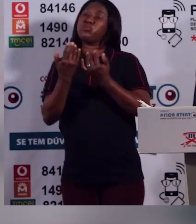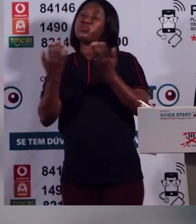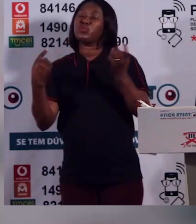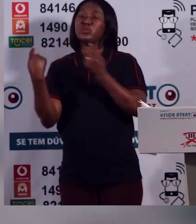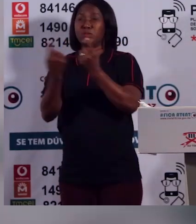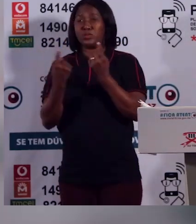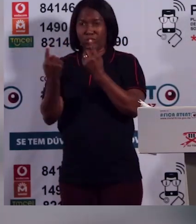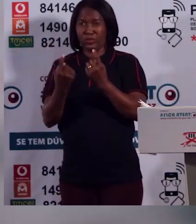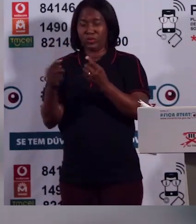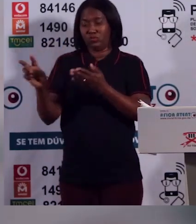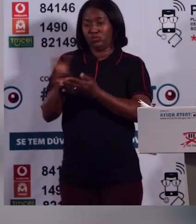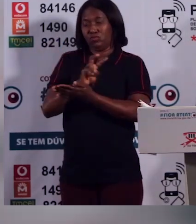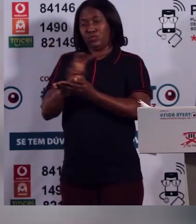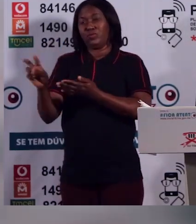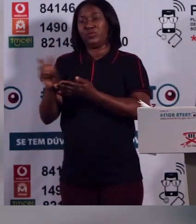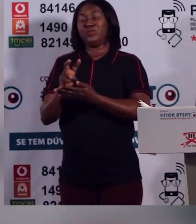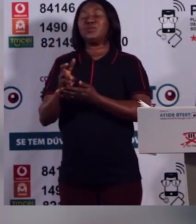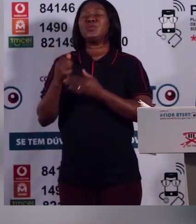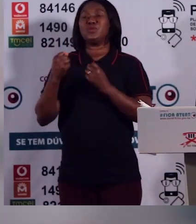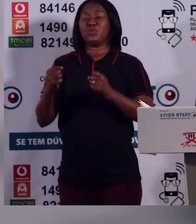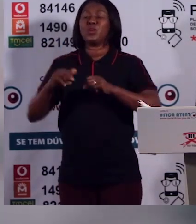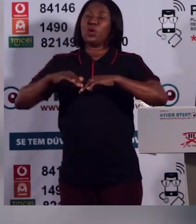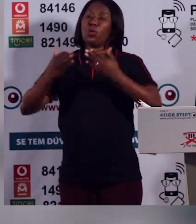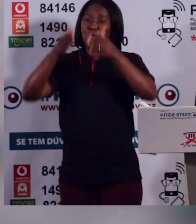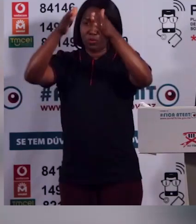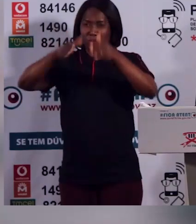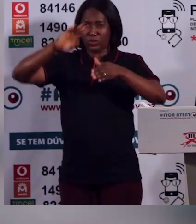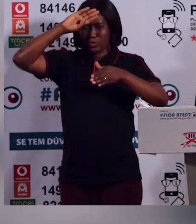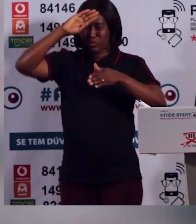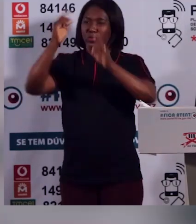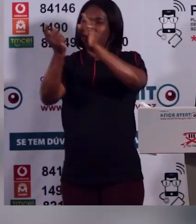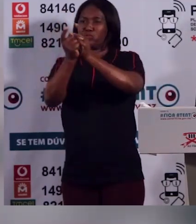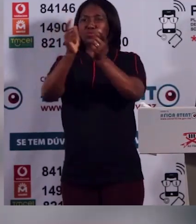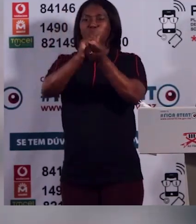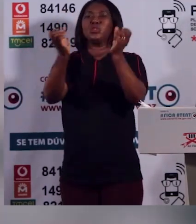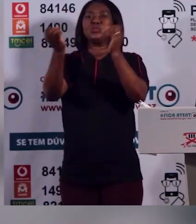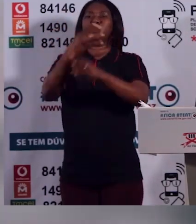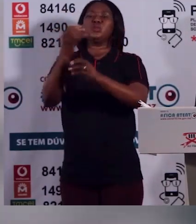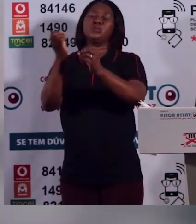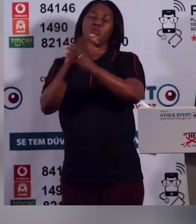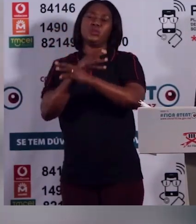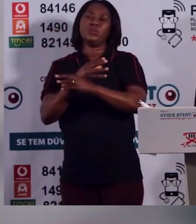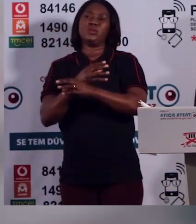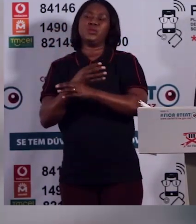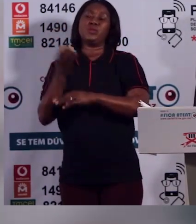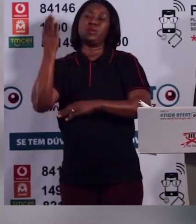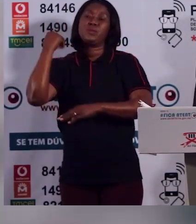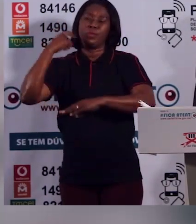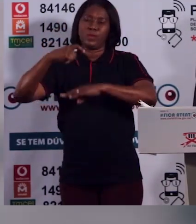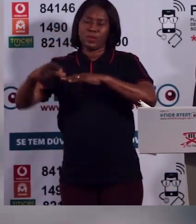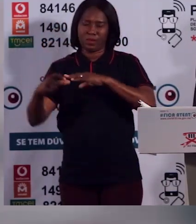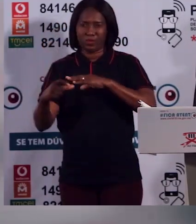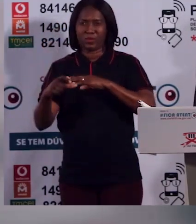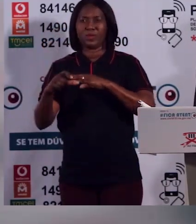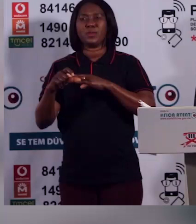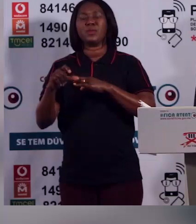são casos ou de vigilância ativa ou de rastreio de contactos, portanto de transmissão local. No entanto, na semana passada tivemos